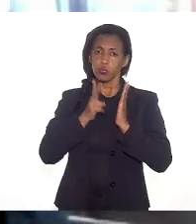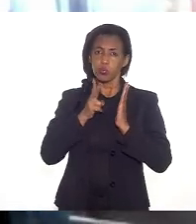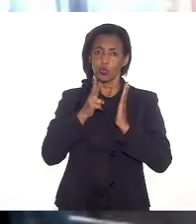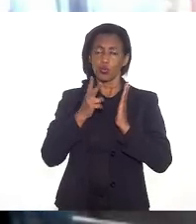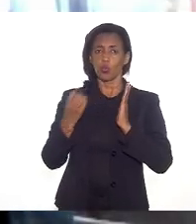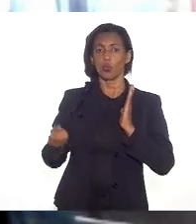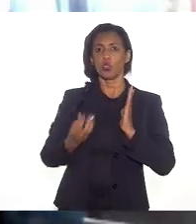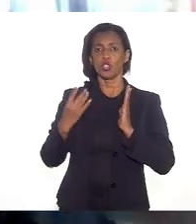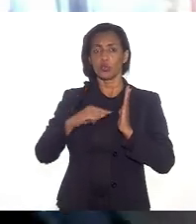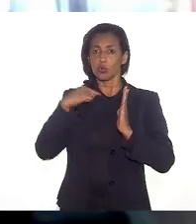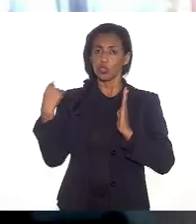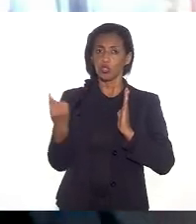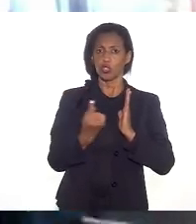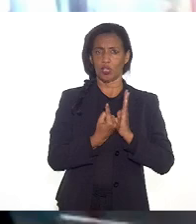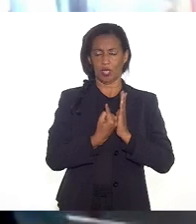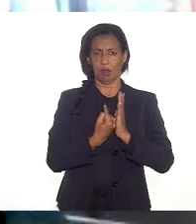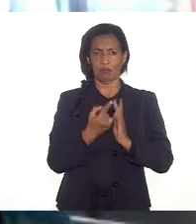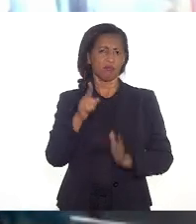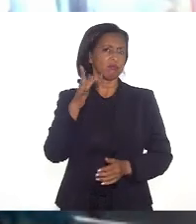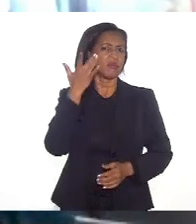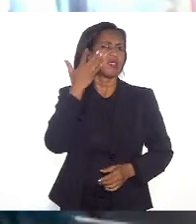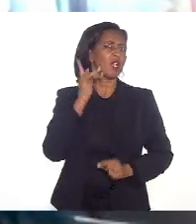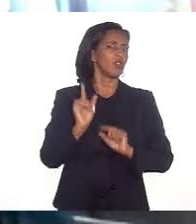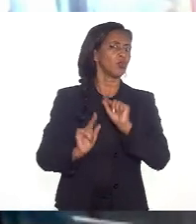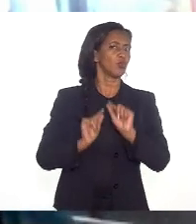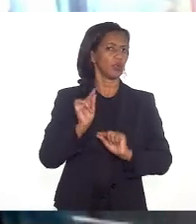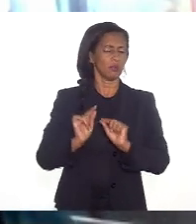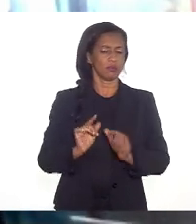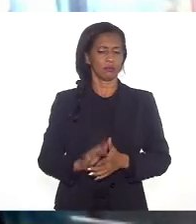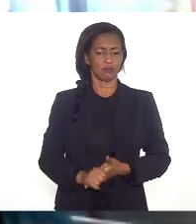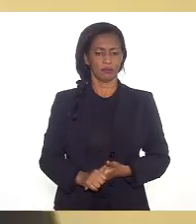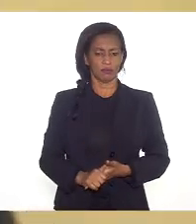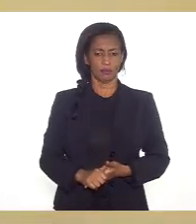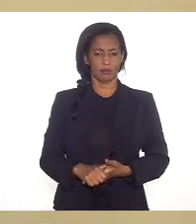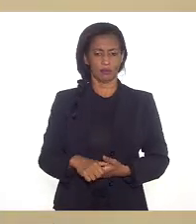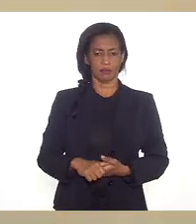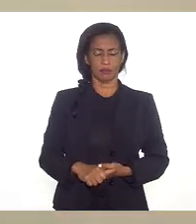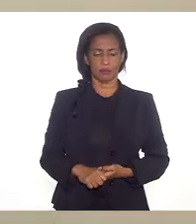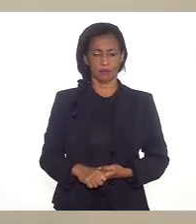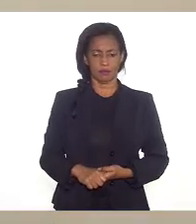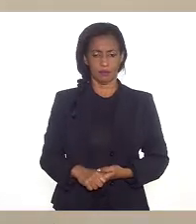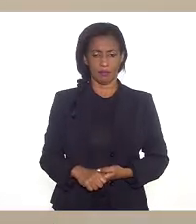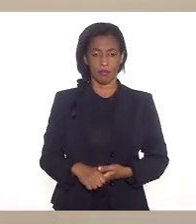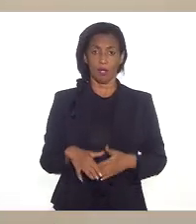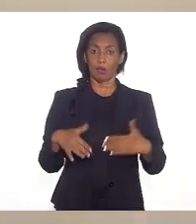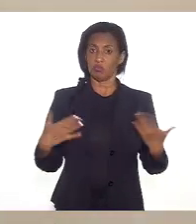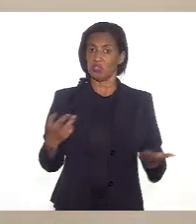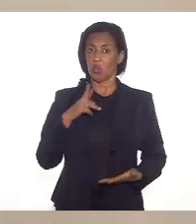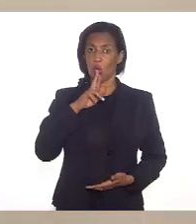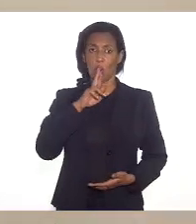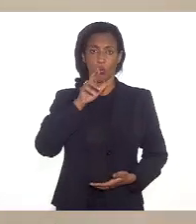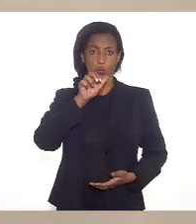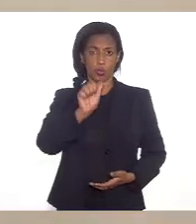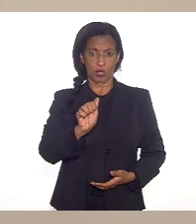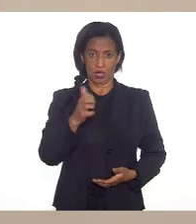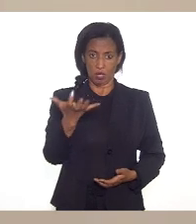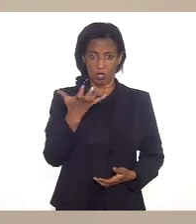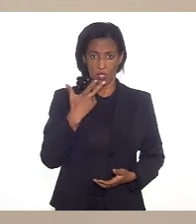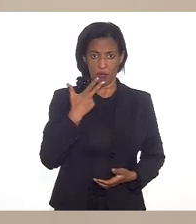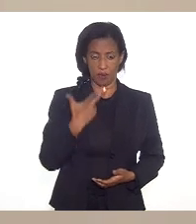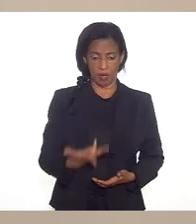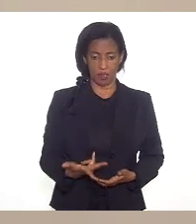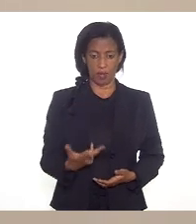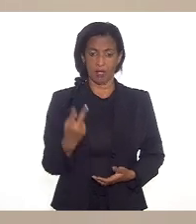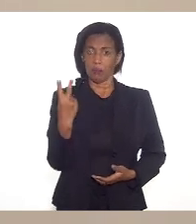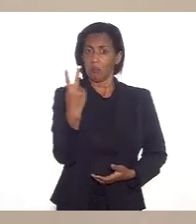geral. Vê lá o que você acha, Rodrigo. Mink, eu não sei se o Rodrigo quer falar, deputado Rodrigo Amorim, mas